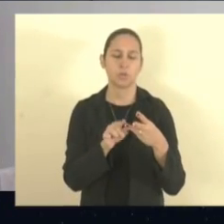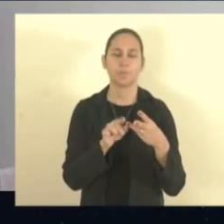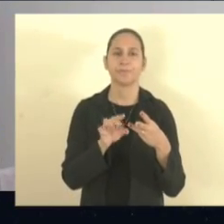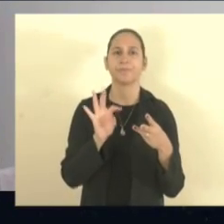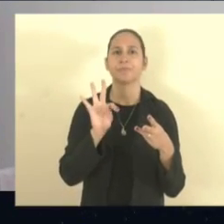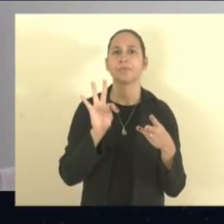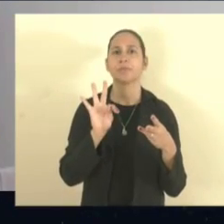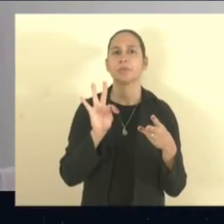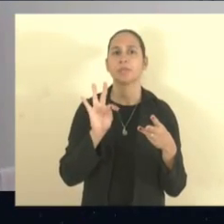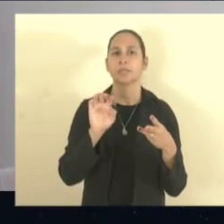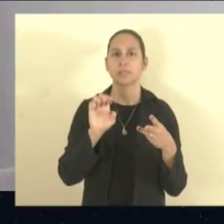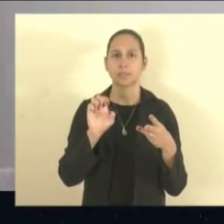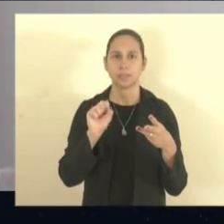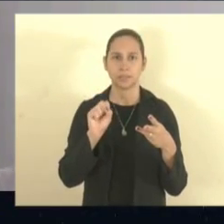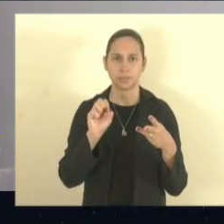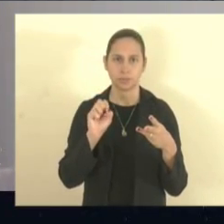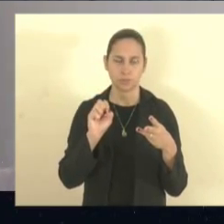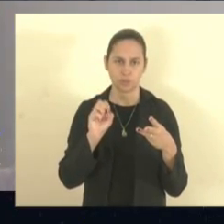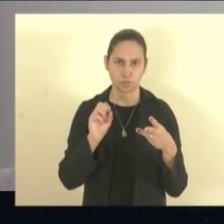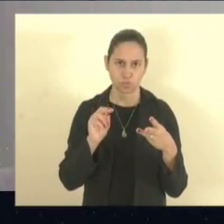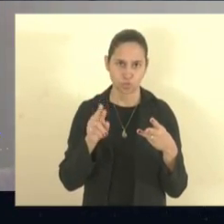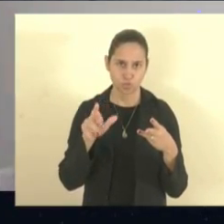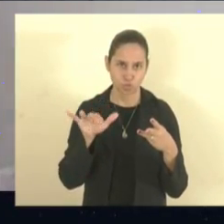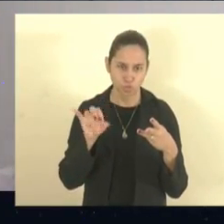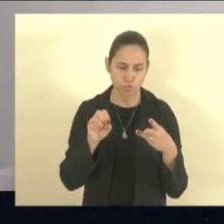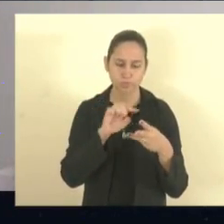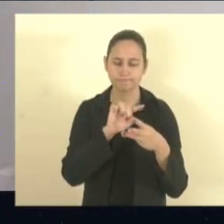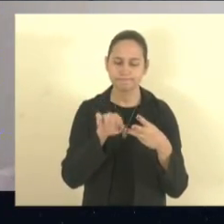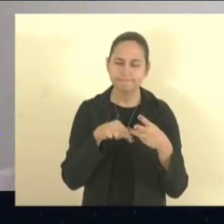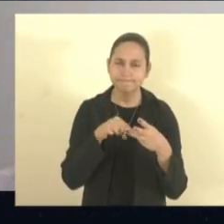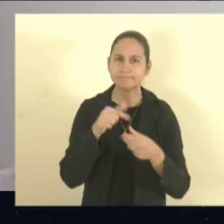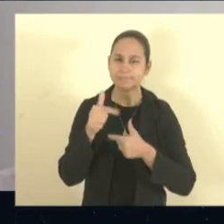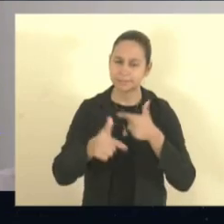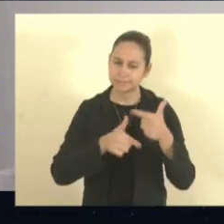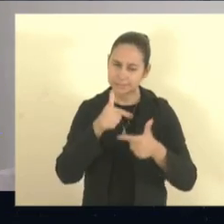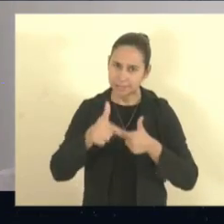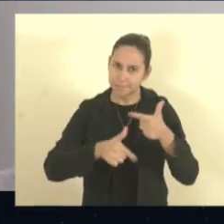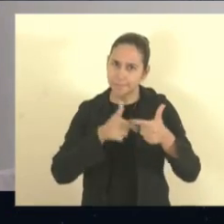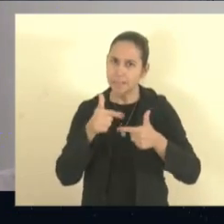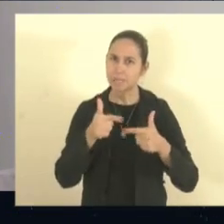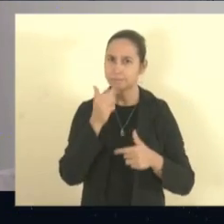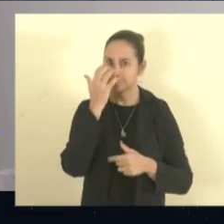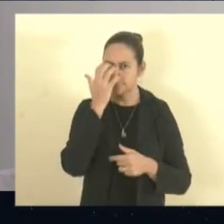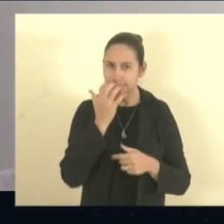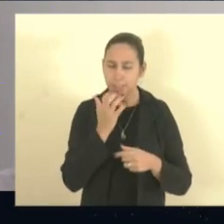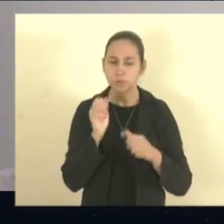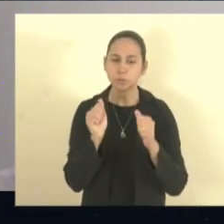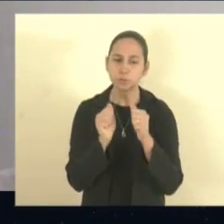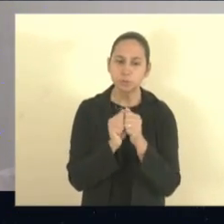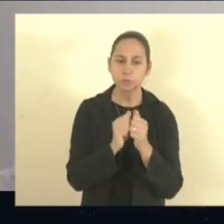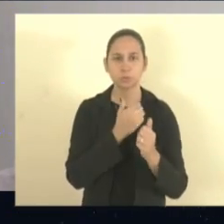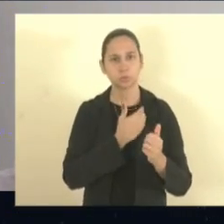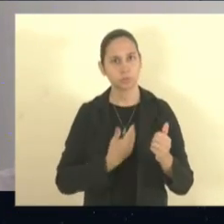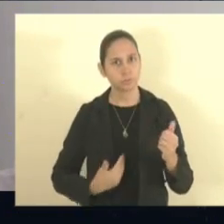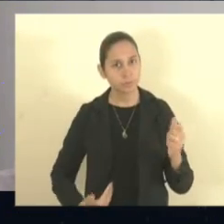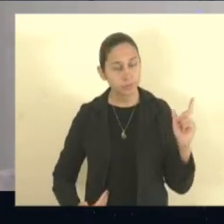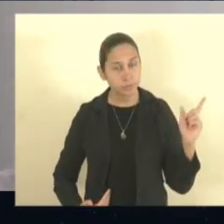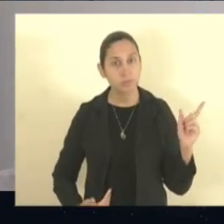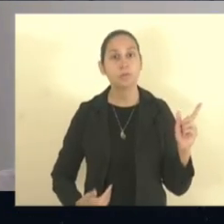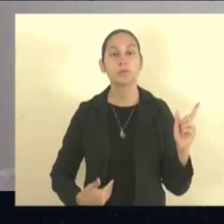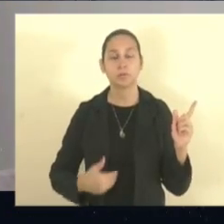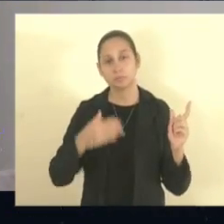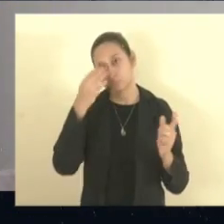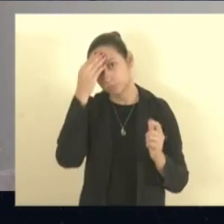nossos auxiliares fazendários, um trabalho muito grande do governador Renato Casagrande para garantir